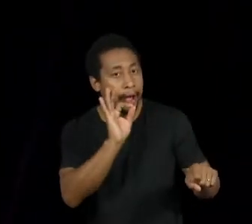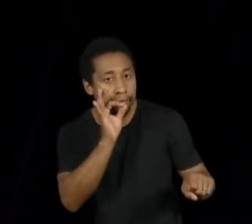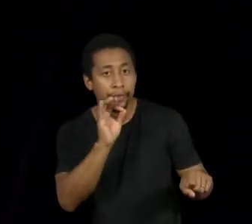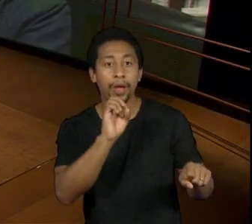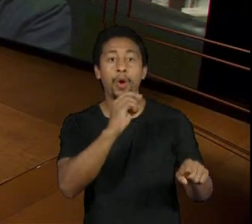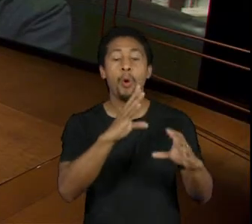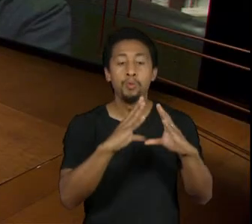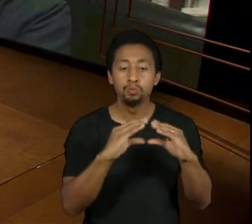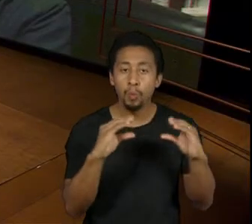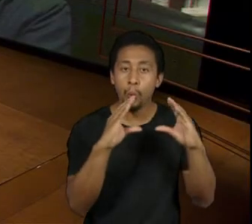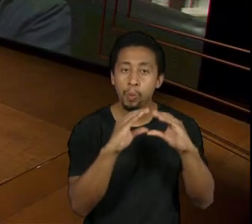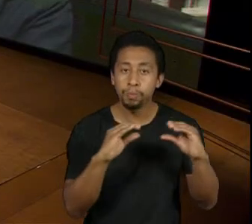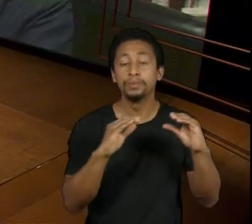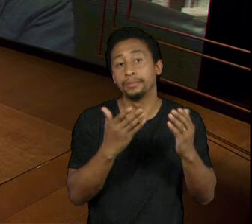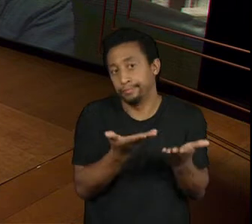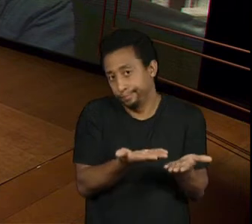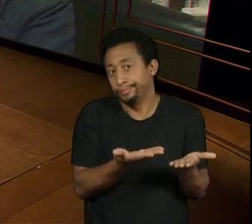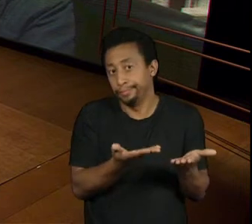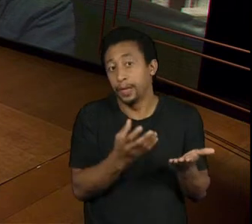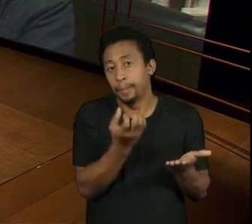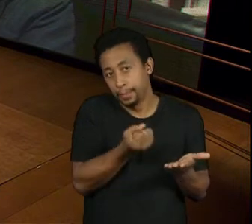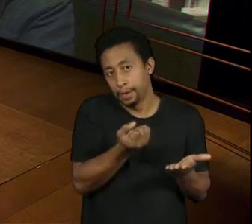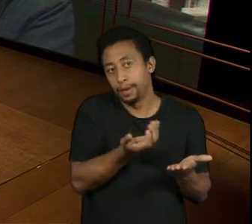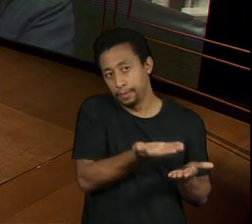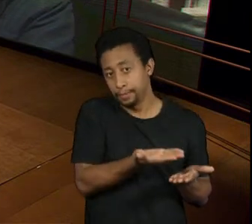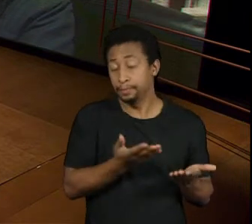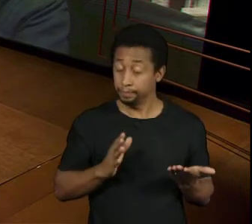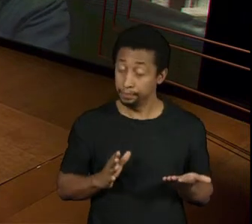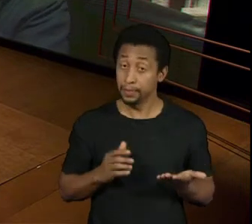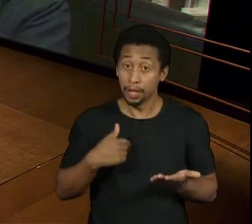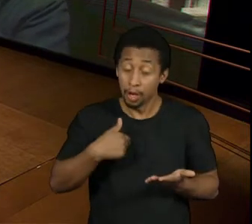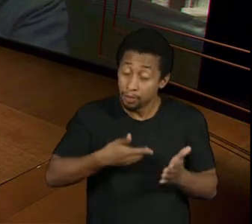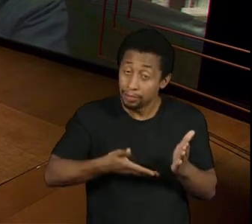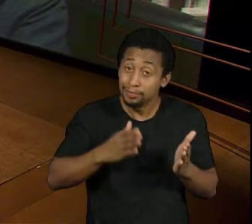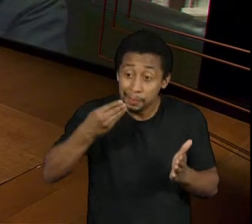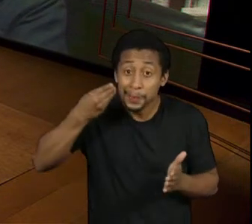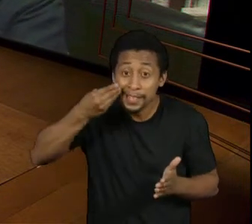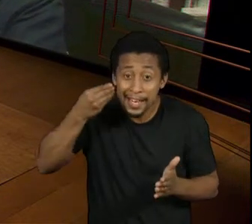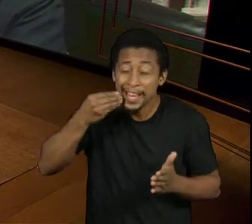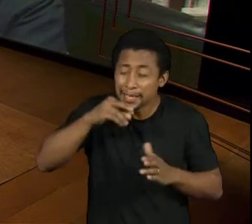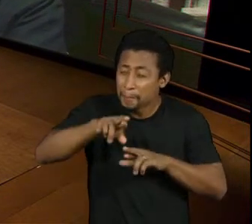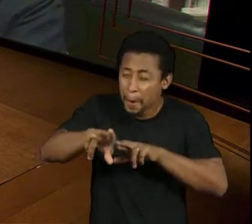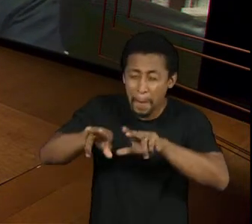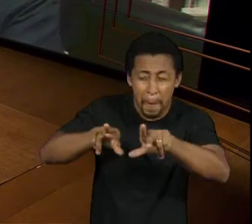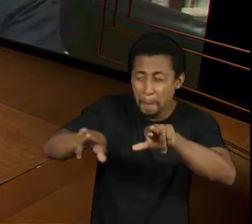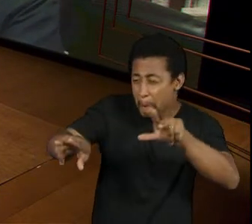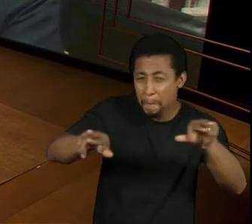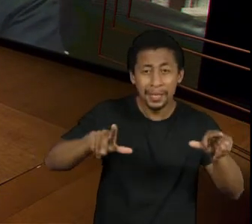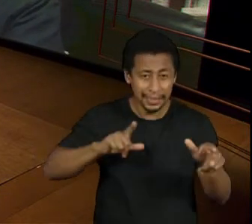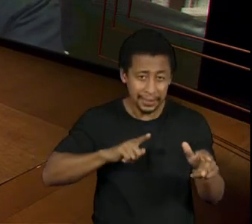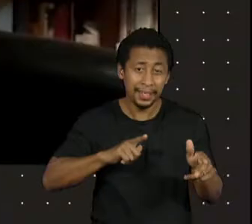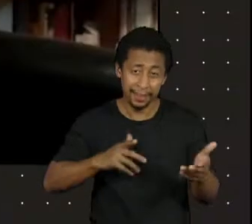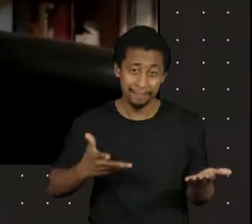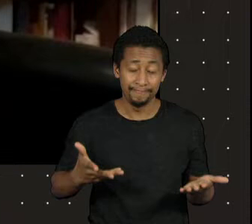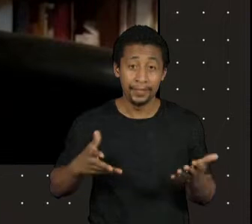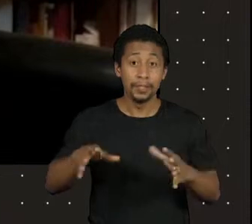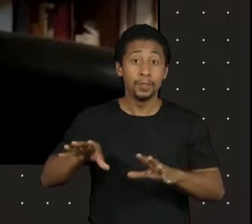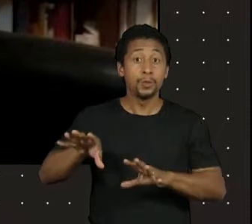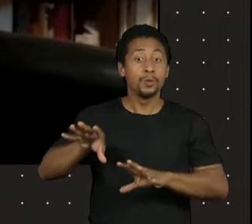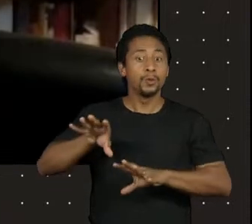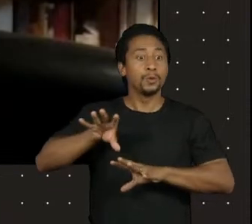colher algodão, que eu me lembro. Então, são experiências que estabelecem com você uma